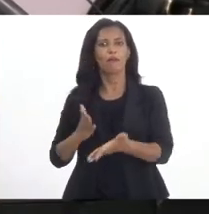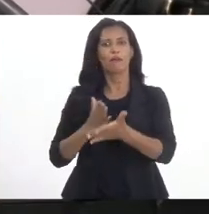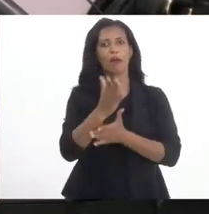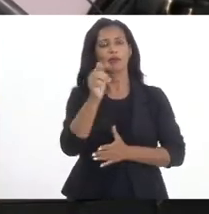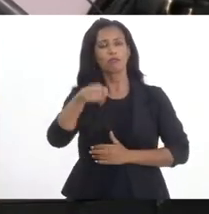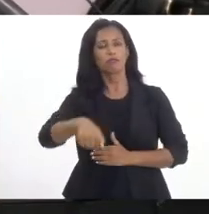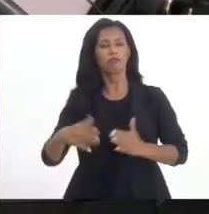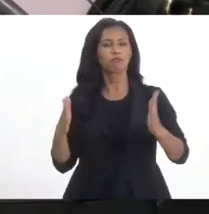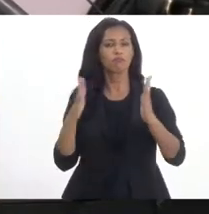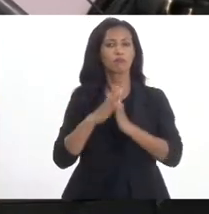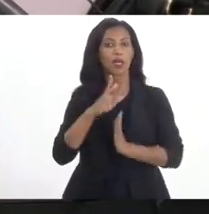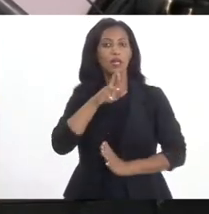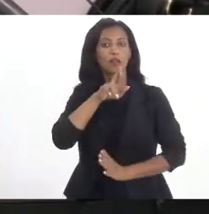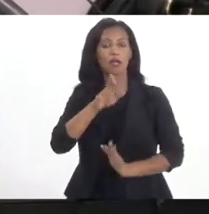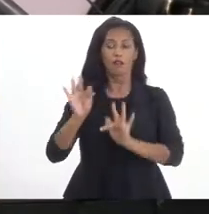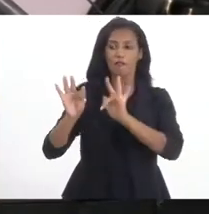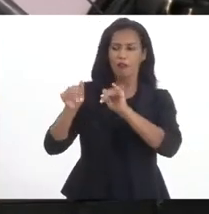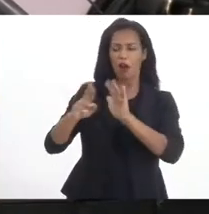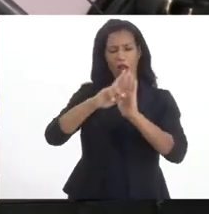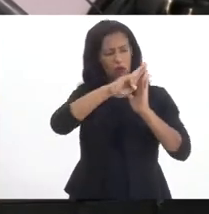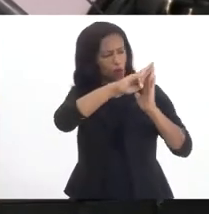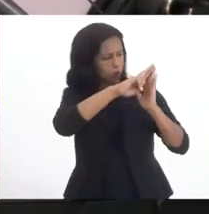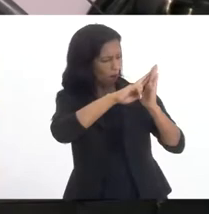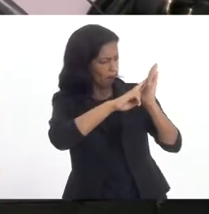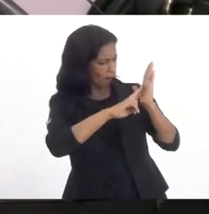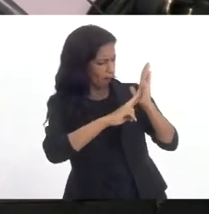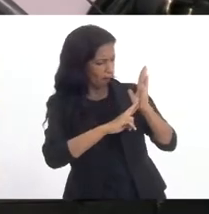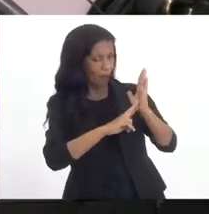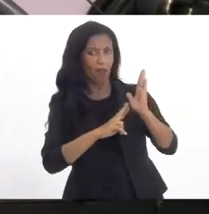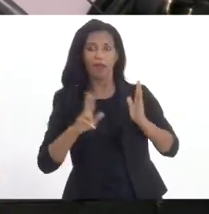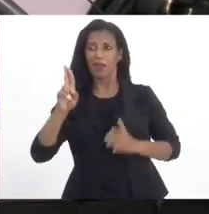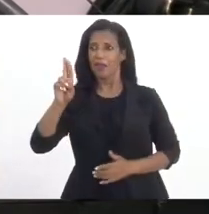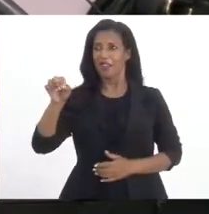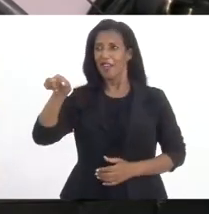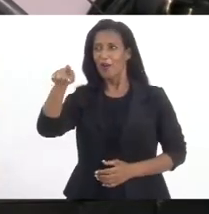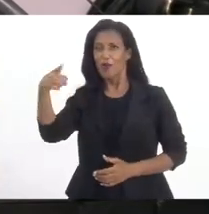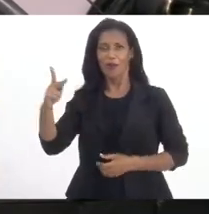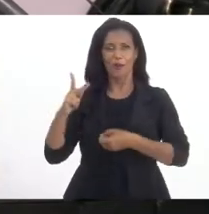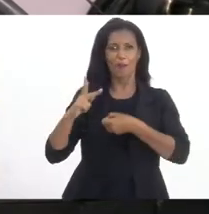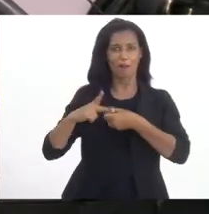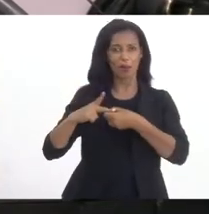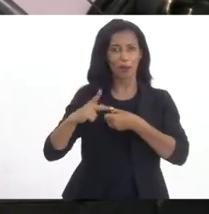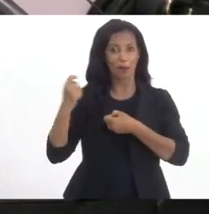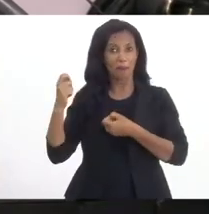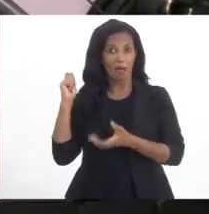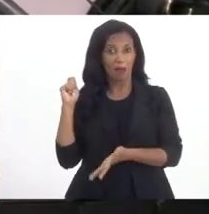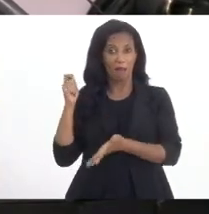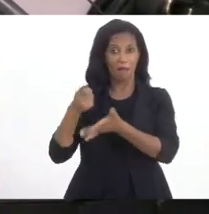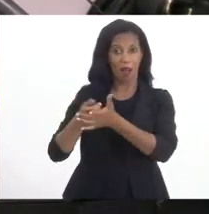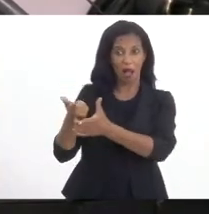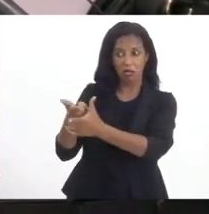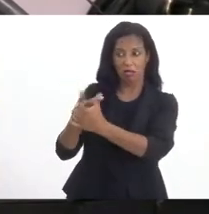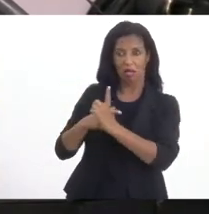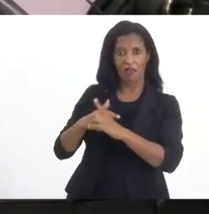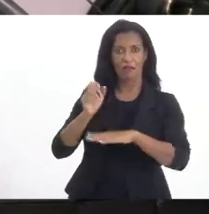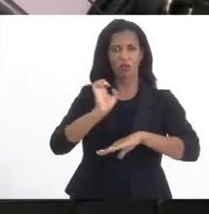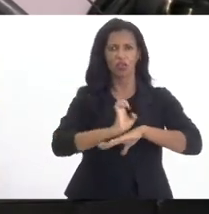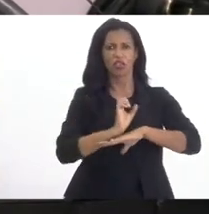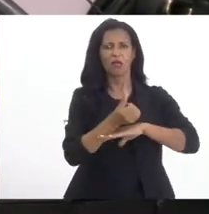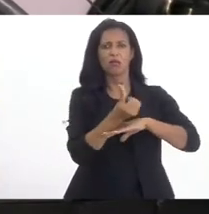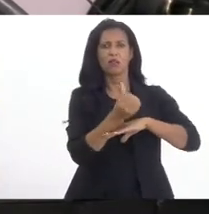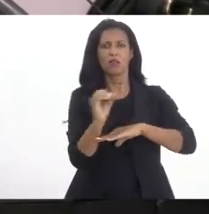casa, com resultado final, relatório final, e que a União, a Petrobras, deve ao Estado do Rio de Janeiro 600 milhões de